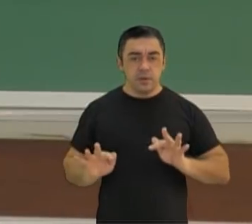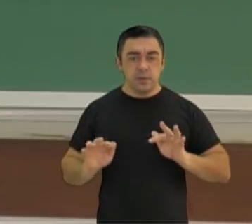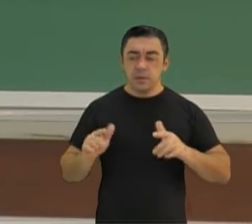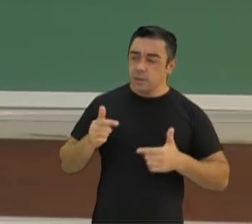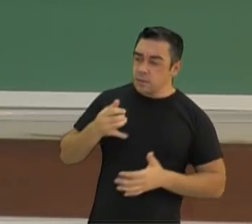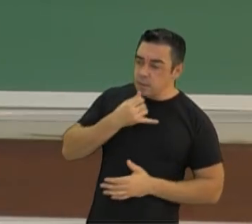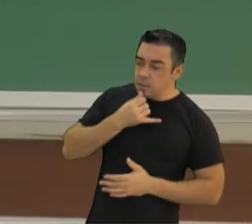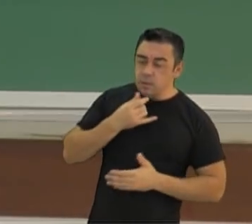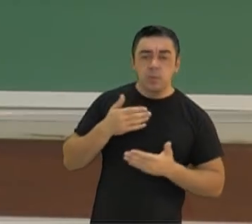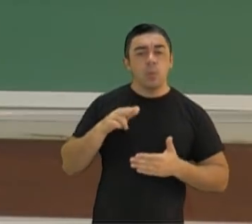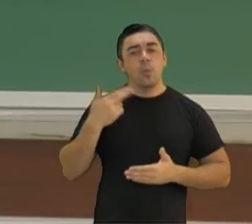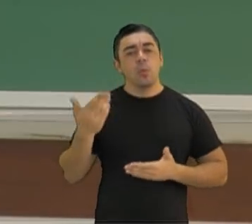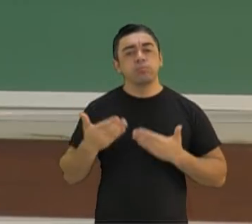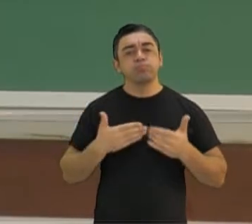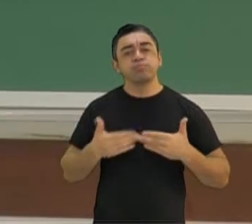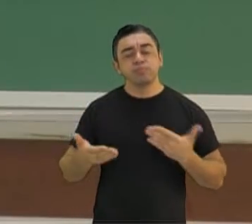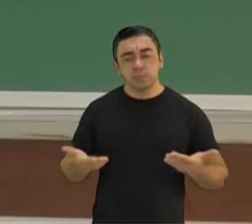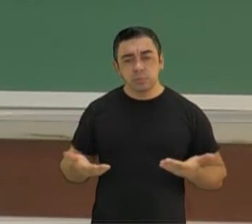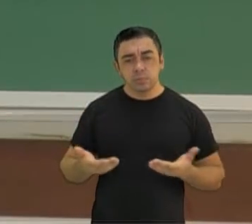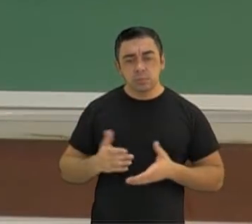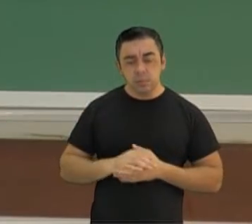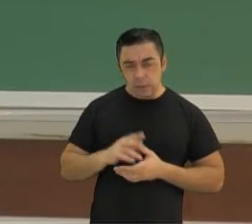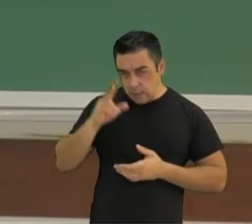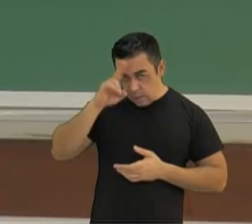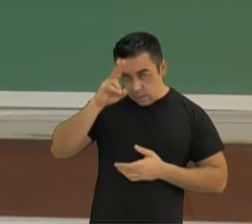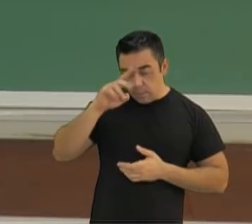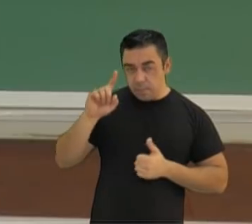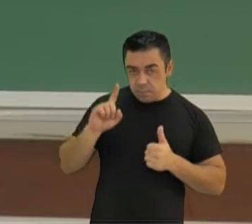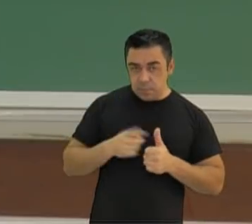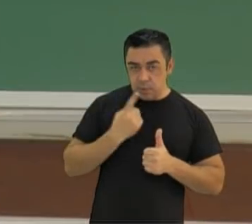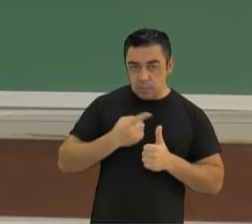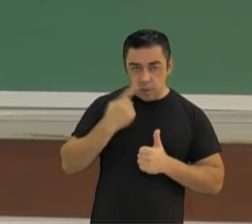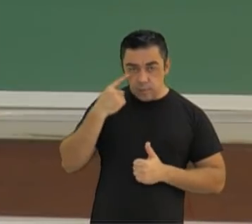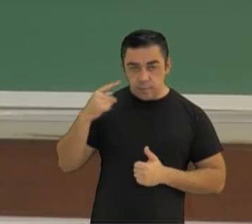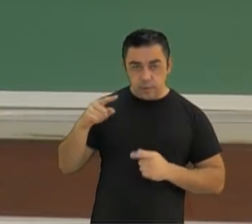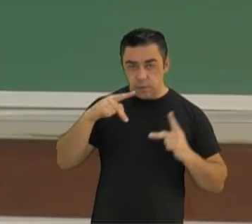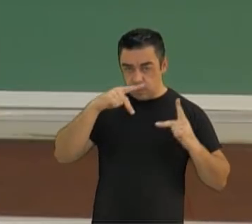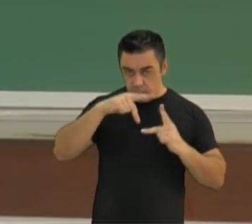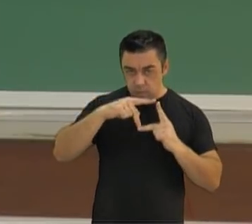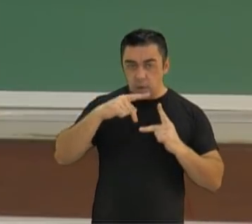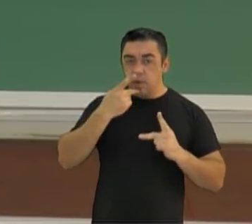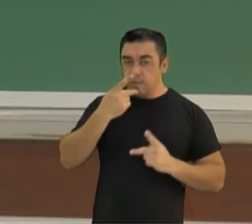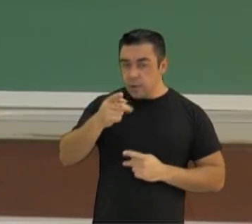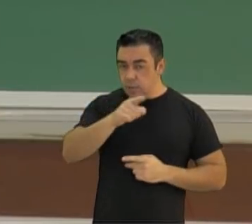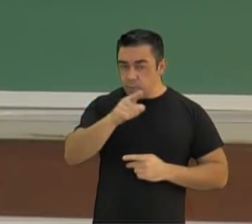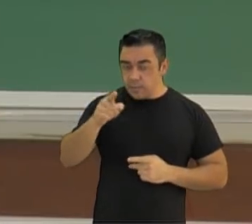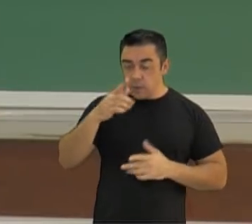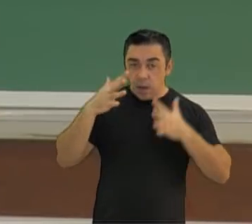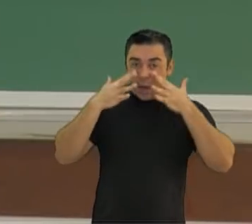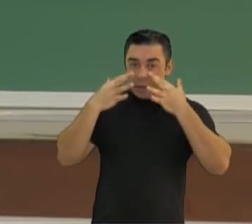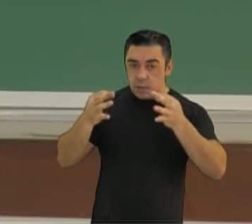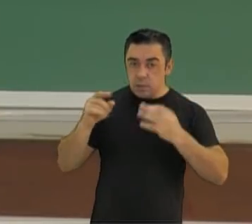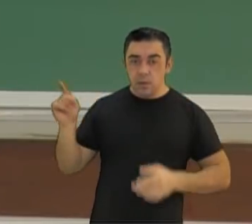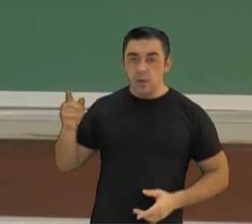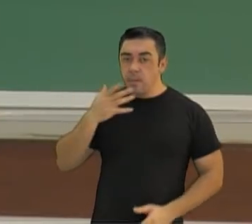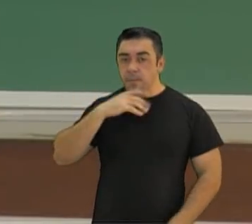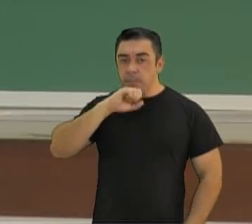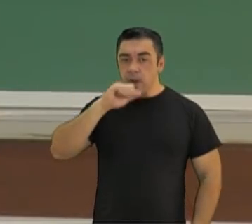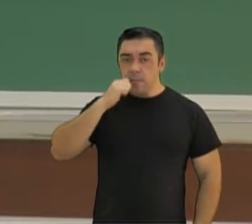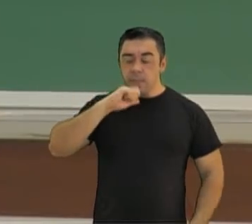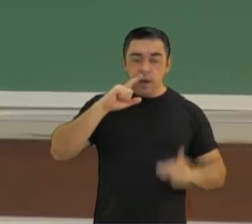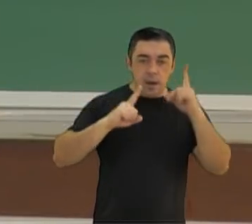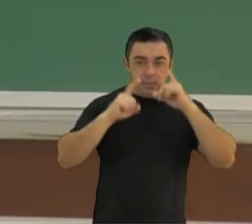ou não se importaram? Lembra que quando a gente estava fazendo a primeira leitura dessa tirinha, eu chamei a sua atenção para a expressão dos